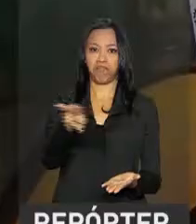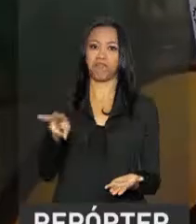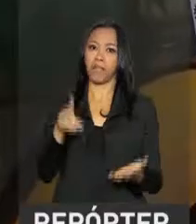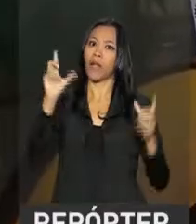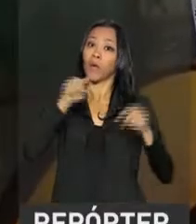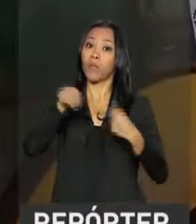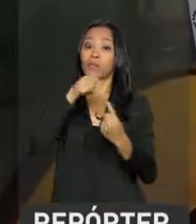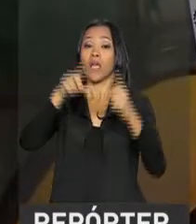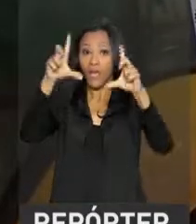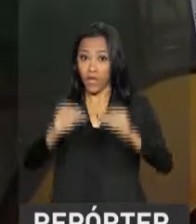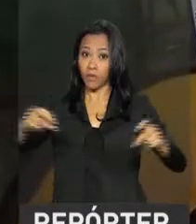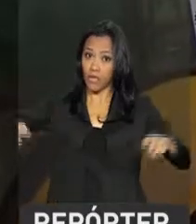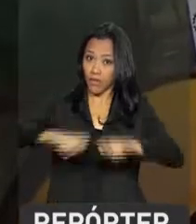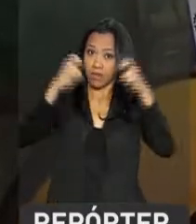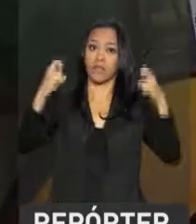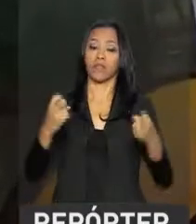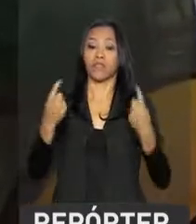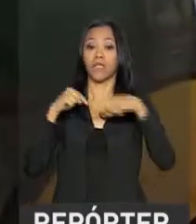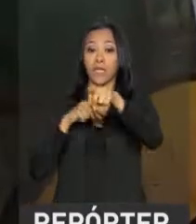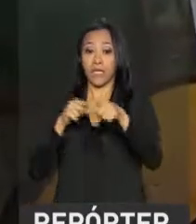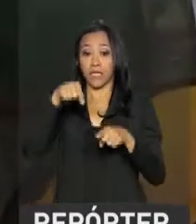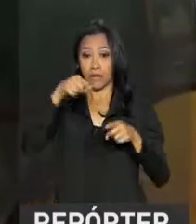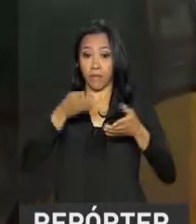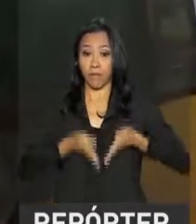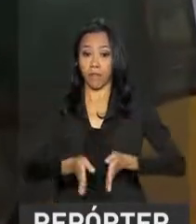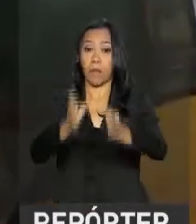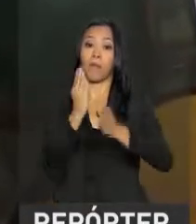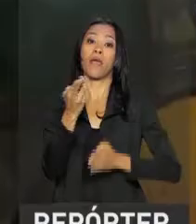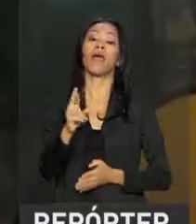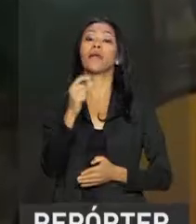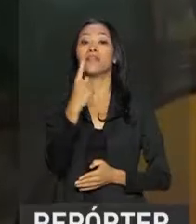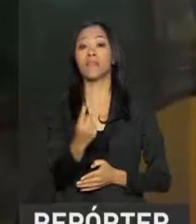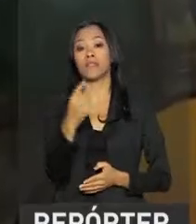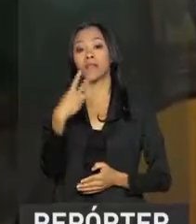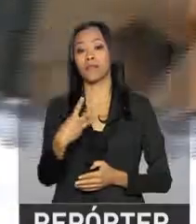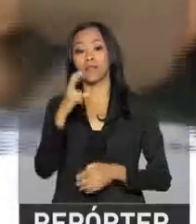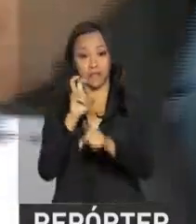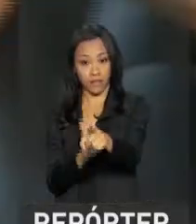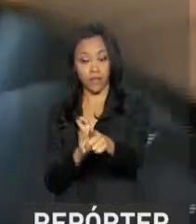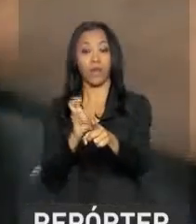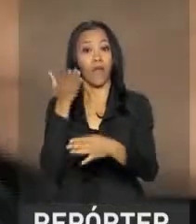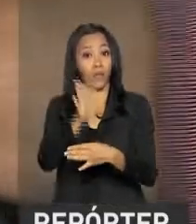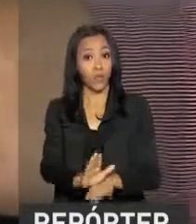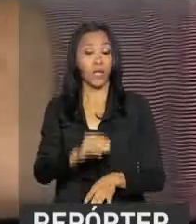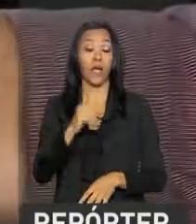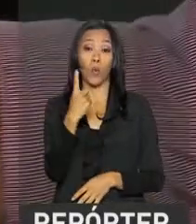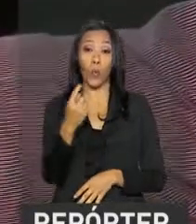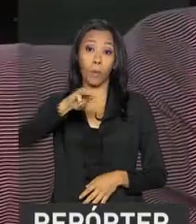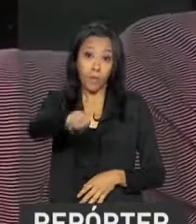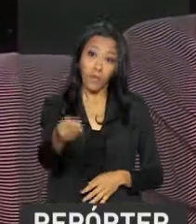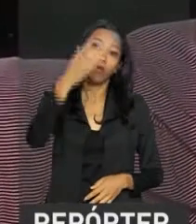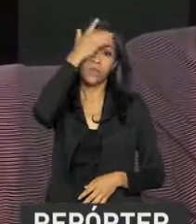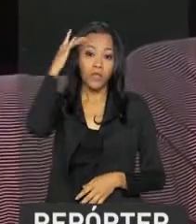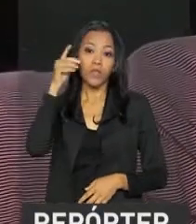acidentes. A duplicação desse trecho da BR-135 beneficia 1,5 milhão de pessoas. É o caso do seu Carlos,